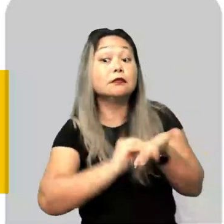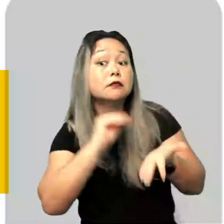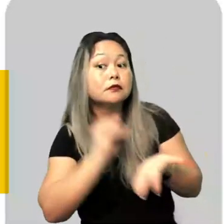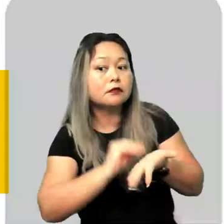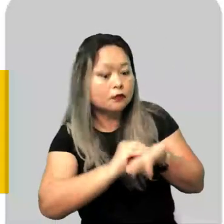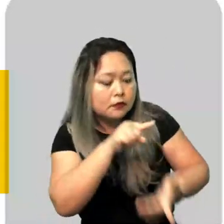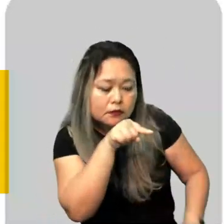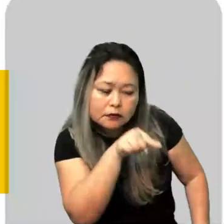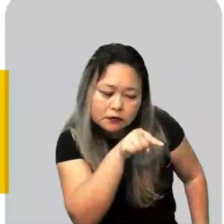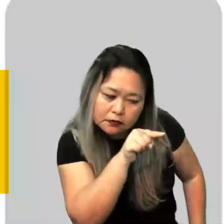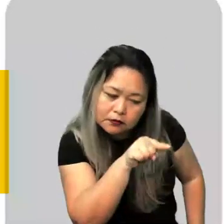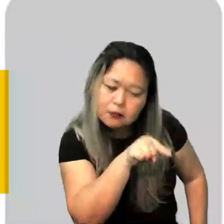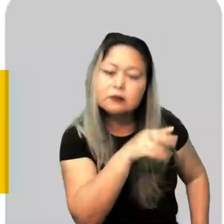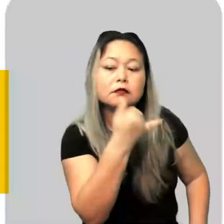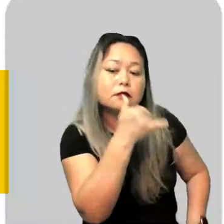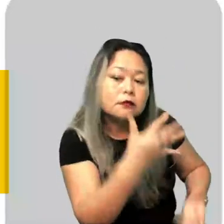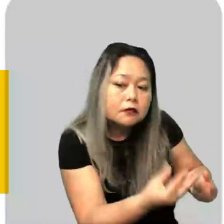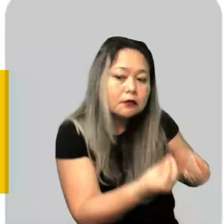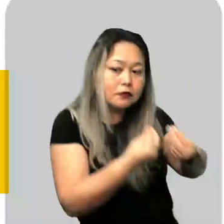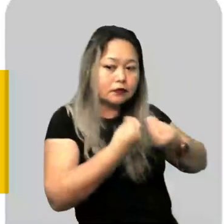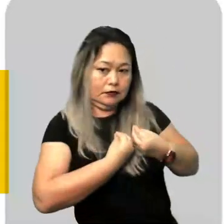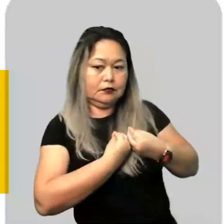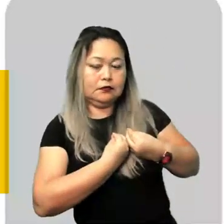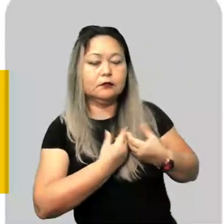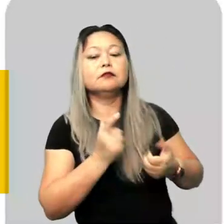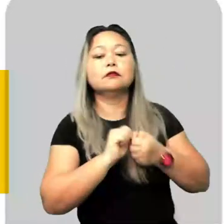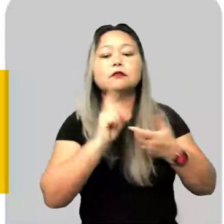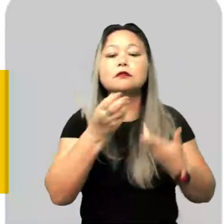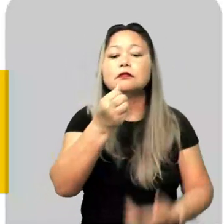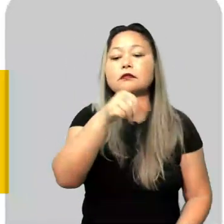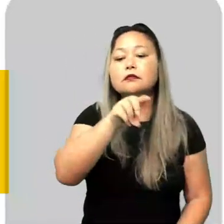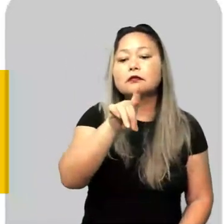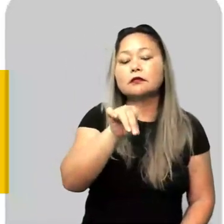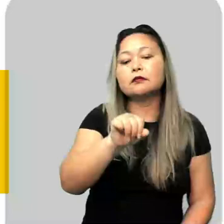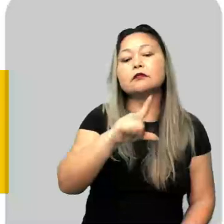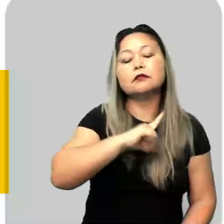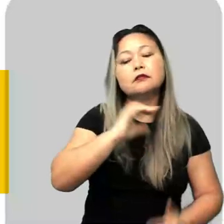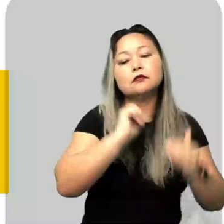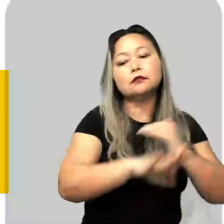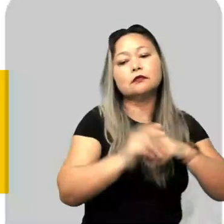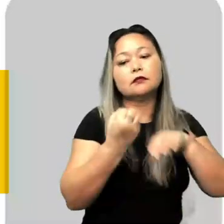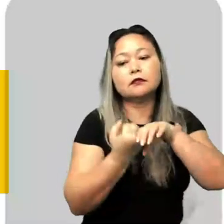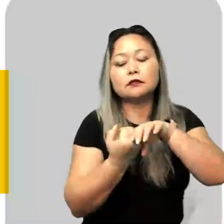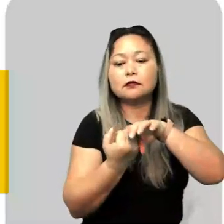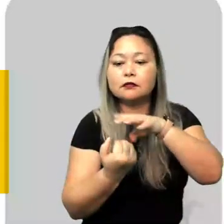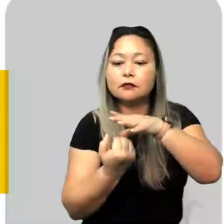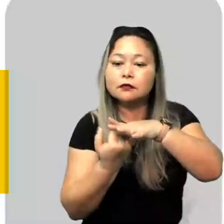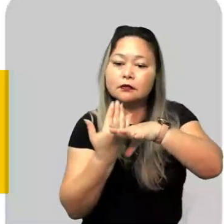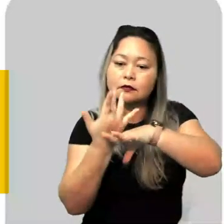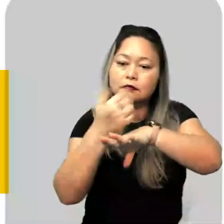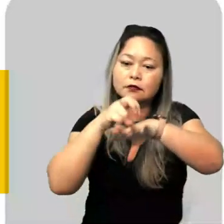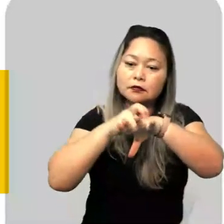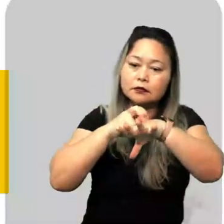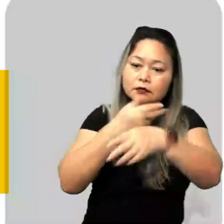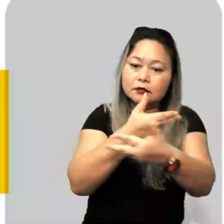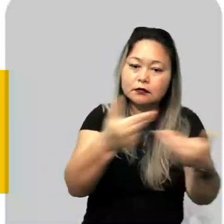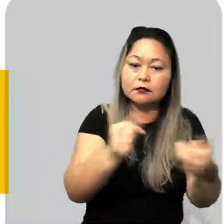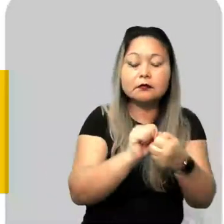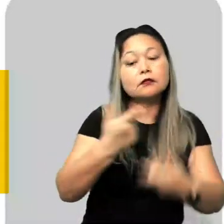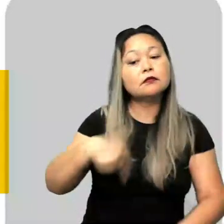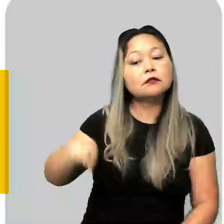necessitarem, tem ali essa fonte de energia. Então você vai ter o amido como reserva energética dos vegetais. E aí nós falamos também